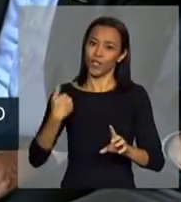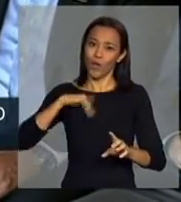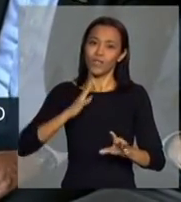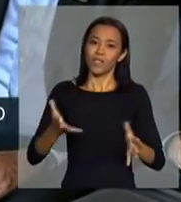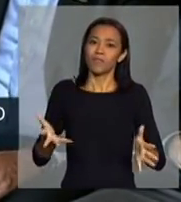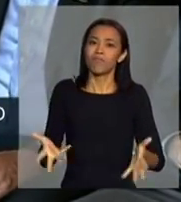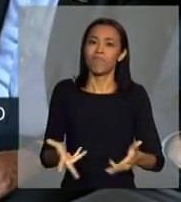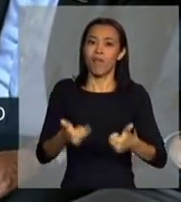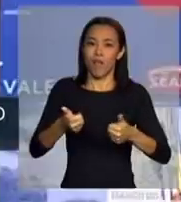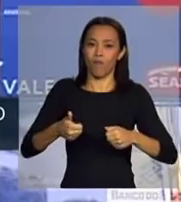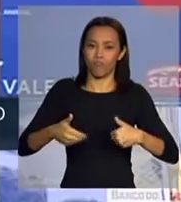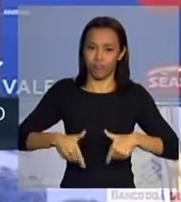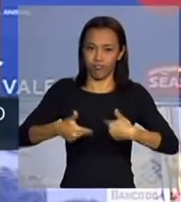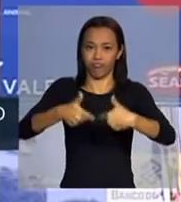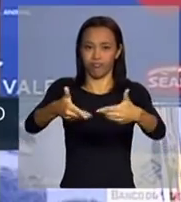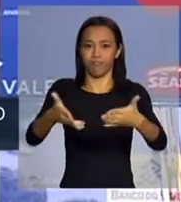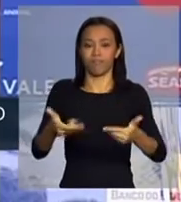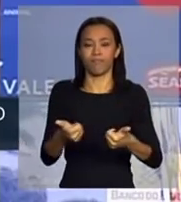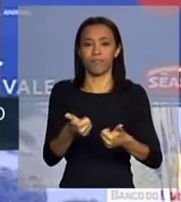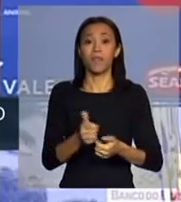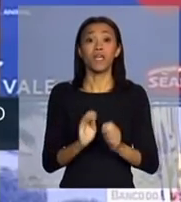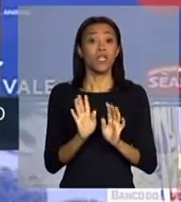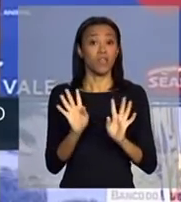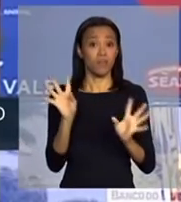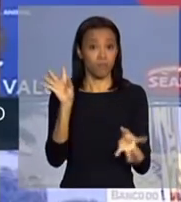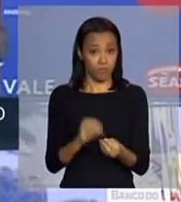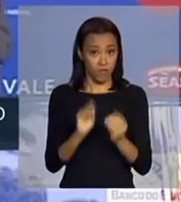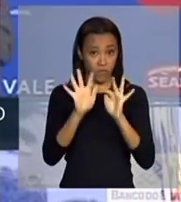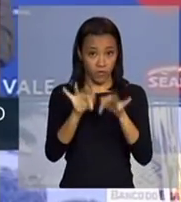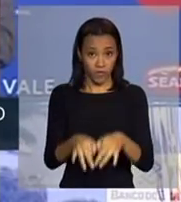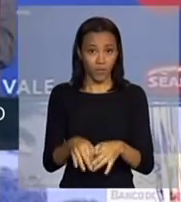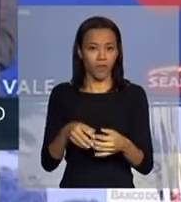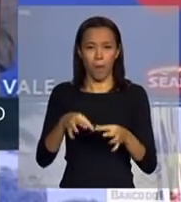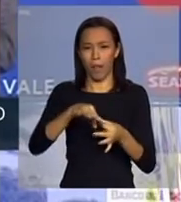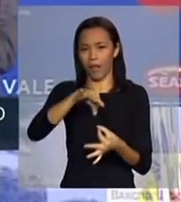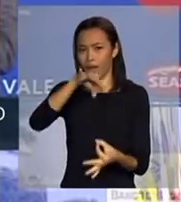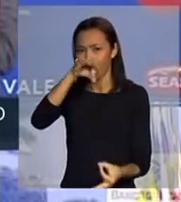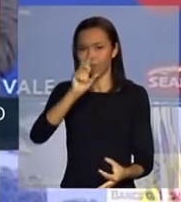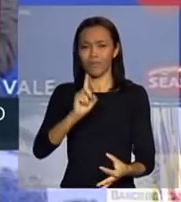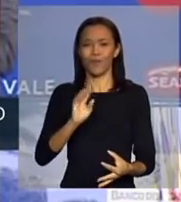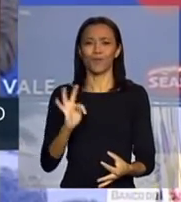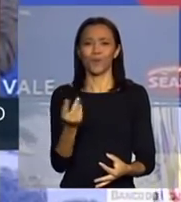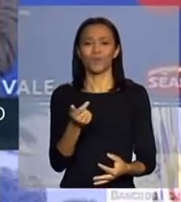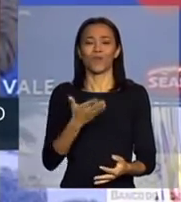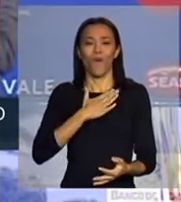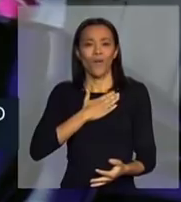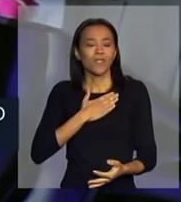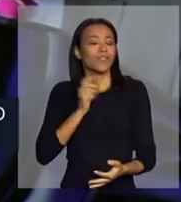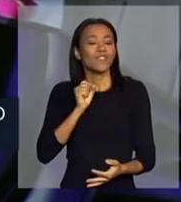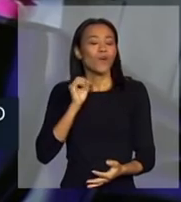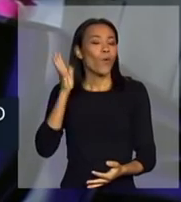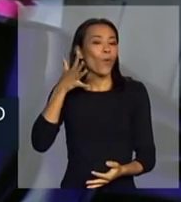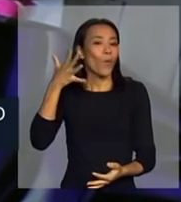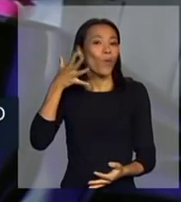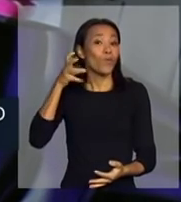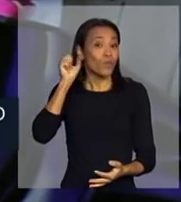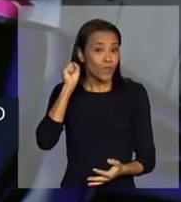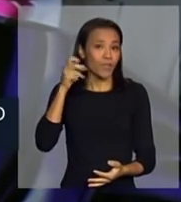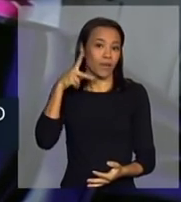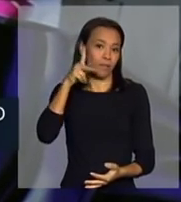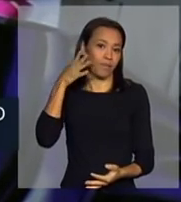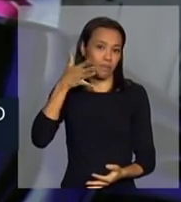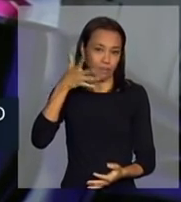tanto e de maneira tão efusiva. E, por fim, senhora presidenta, não vou estender mais, porque todos gostaríamos de ouvi-la, de fazer aqui